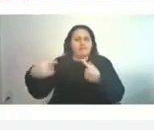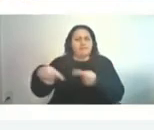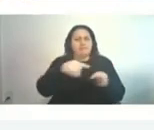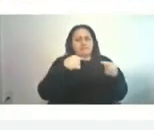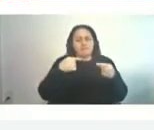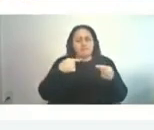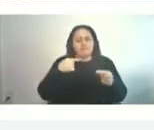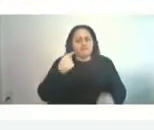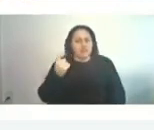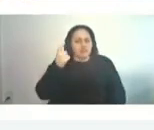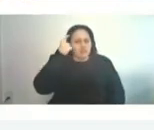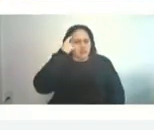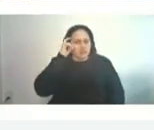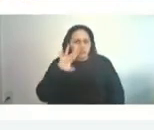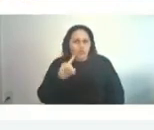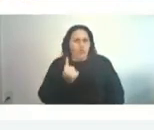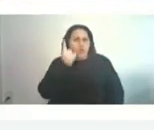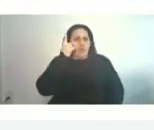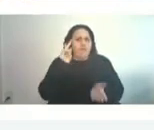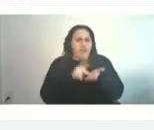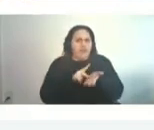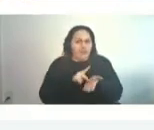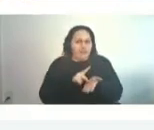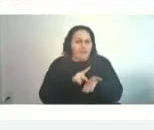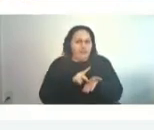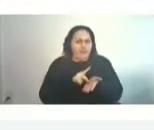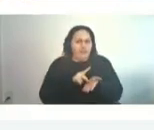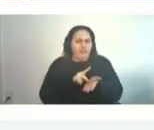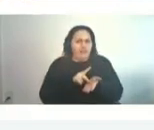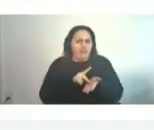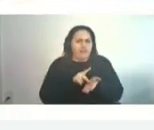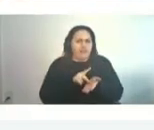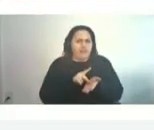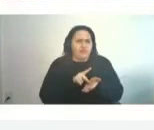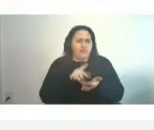verdades absolutas, né, não tome o conhecimento como